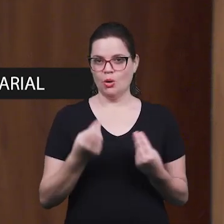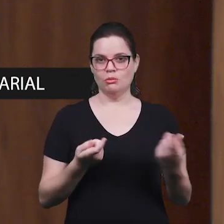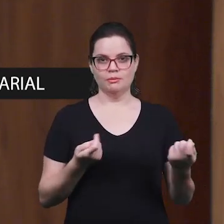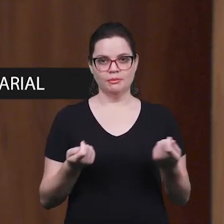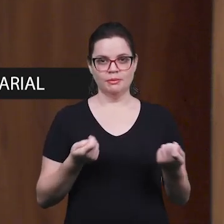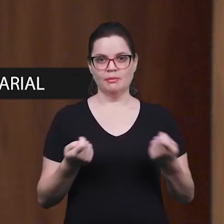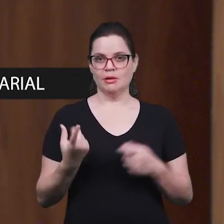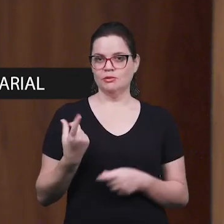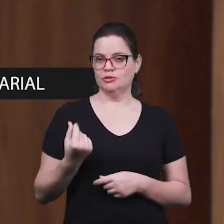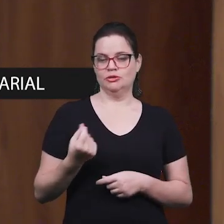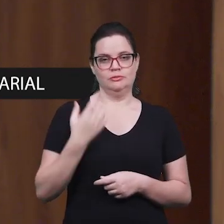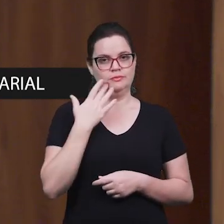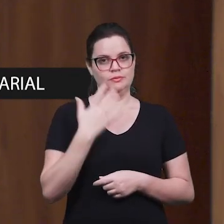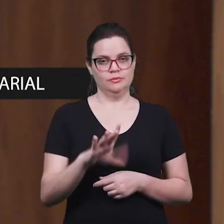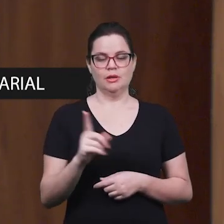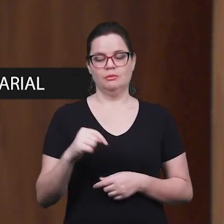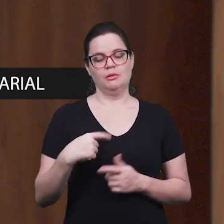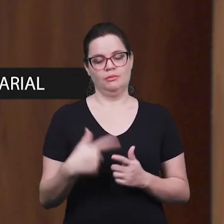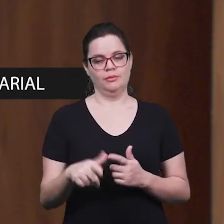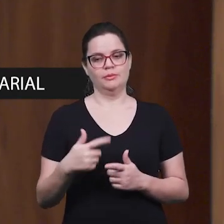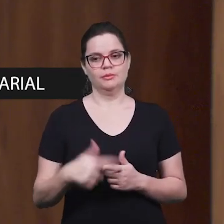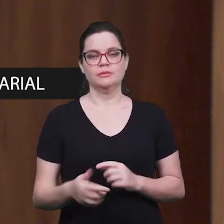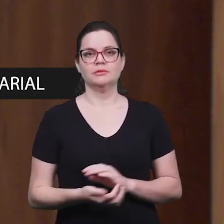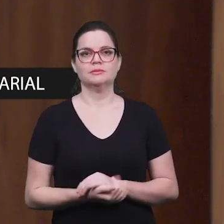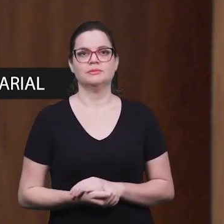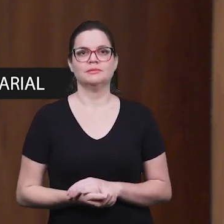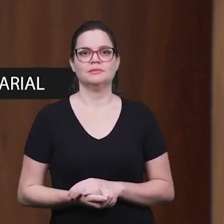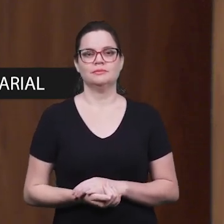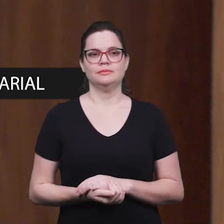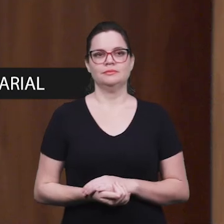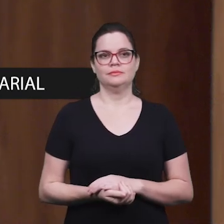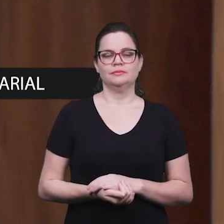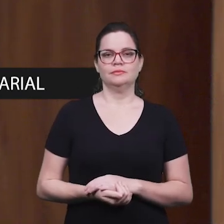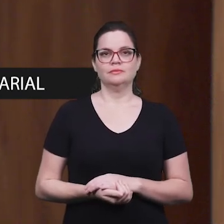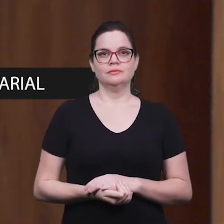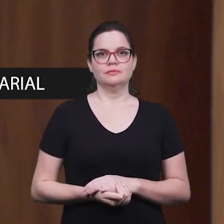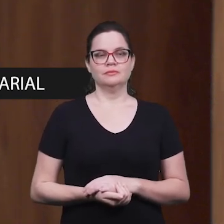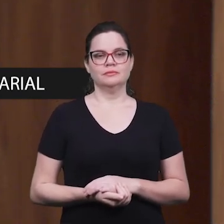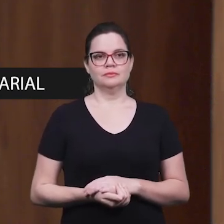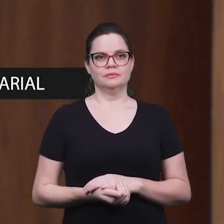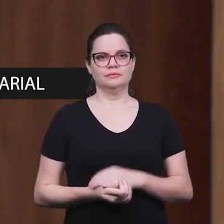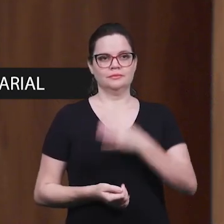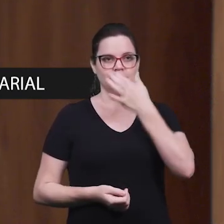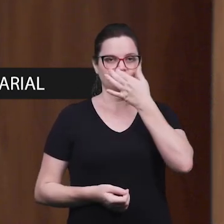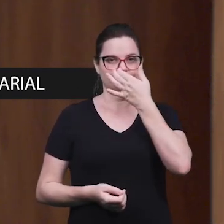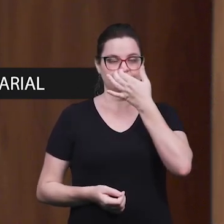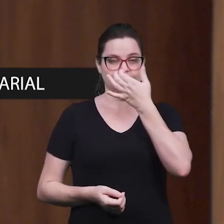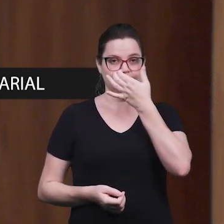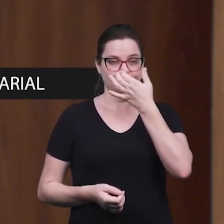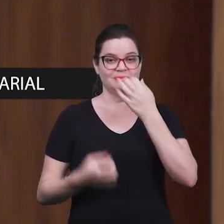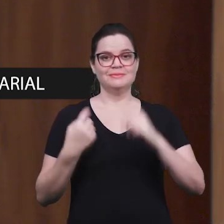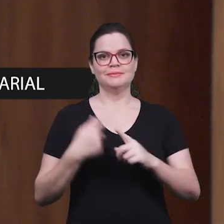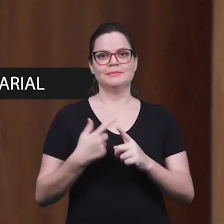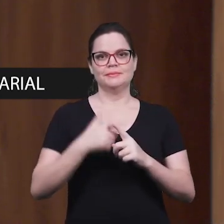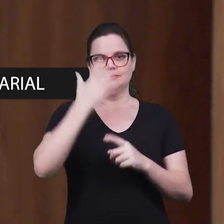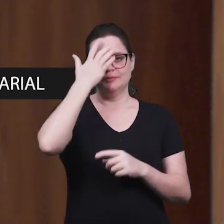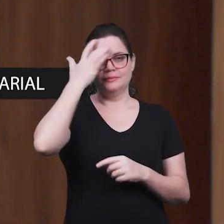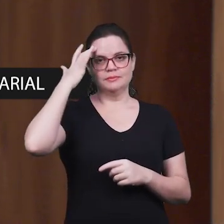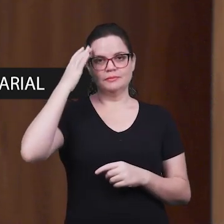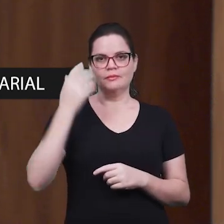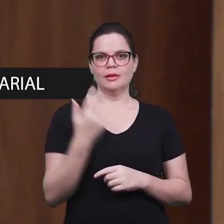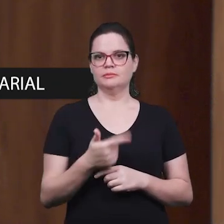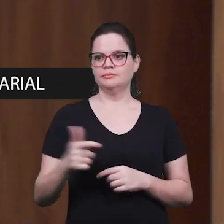né? Lidar com dinheiro. Isso é um problema, né? Que as pessoas não criam não têm essa predisposição de